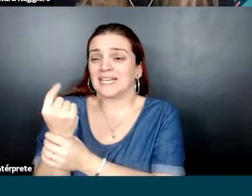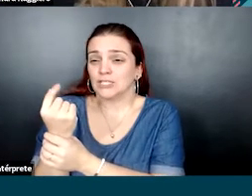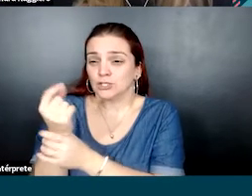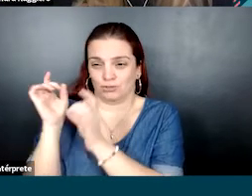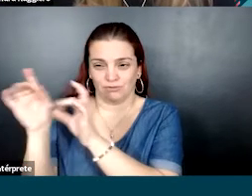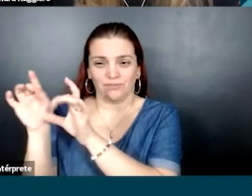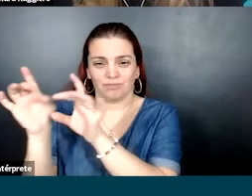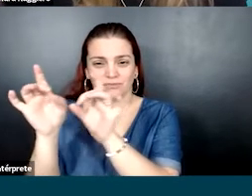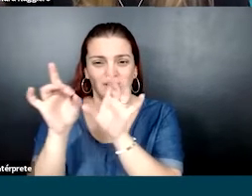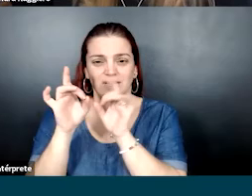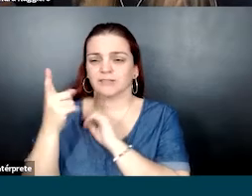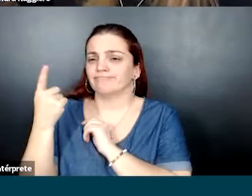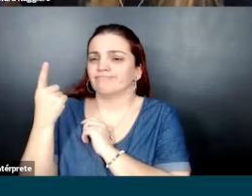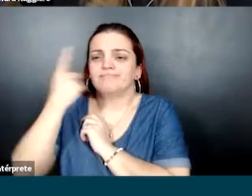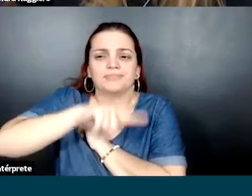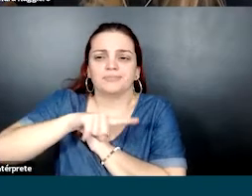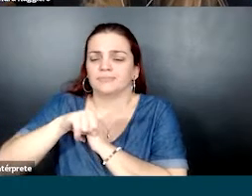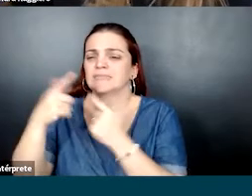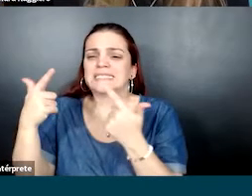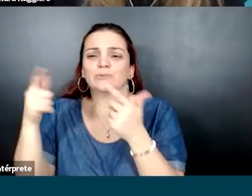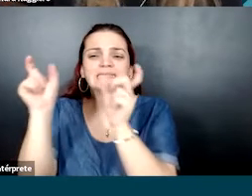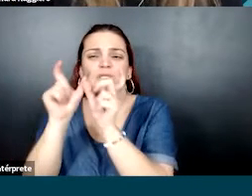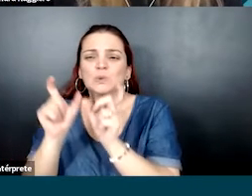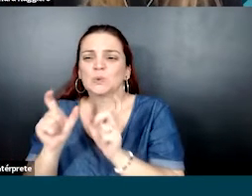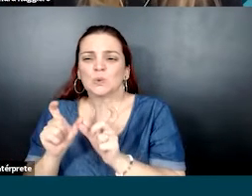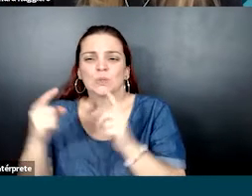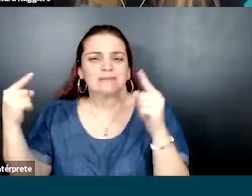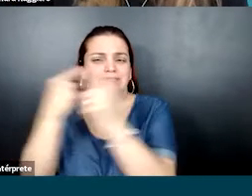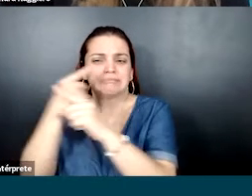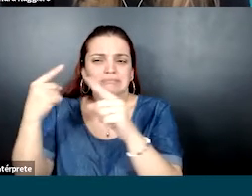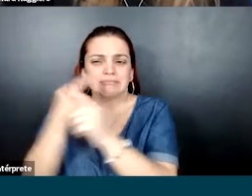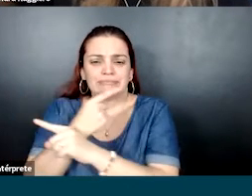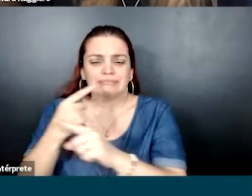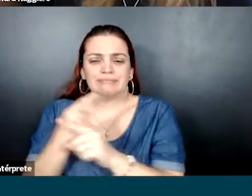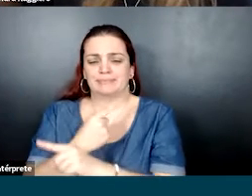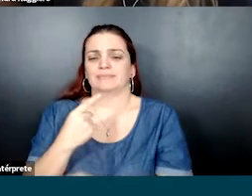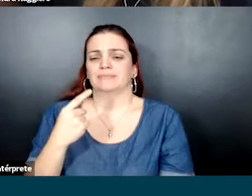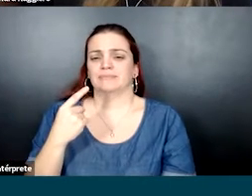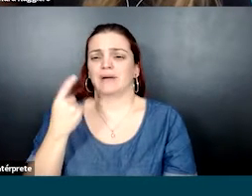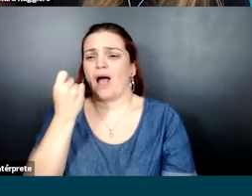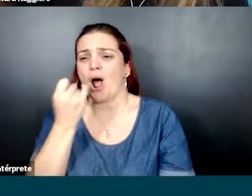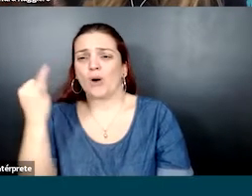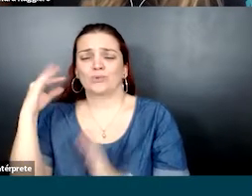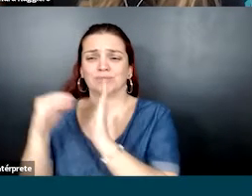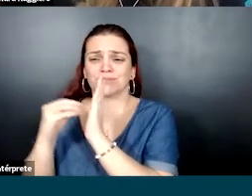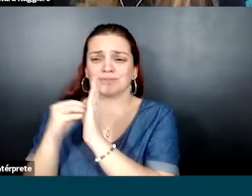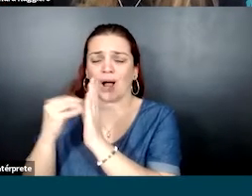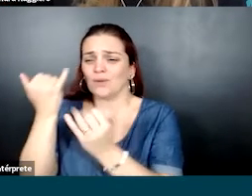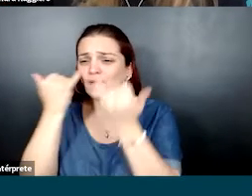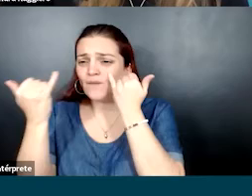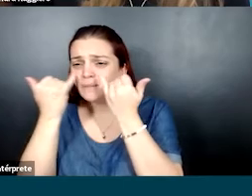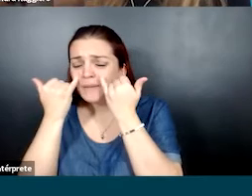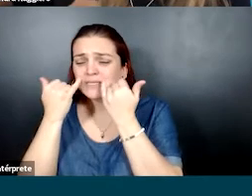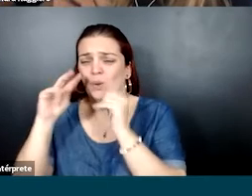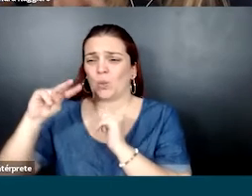dos seus preços de venda de produto totalmente falha, desestruturada. Aqui, elas tinham até alguns dados